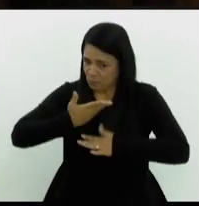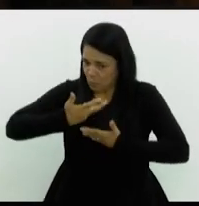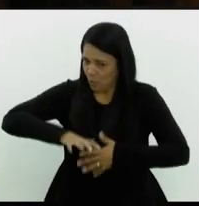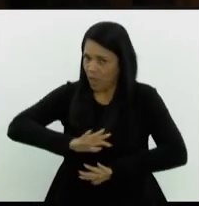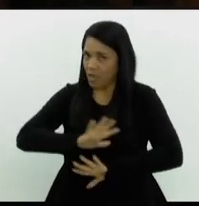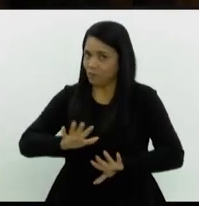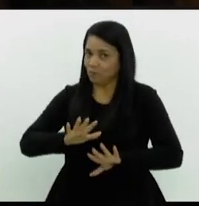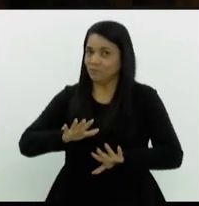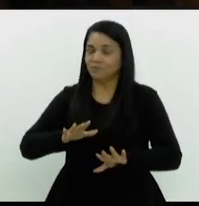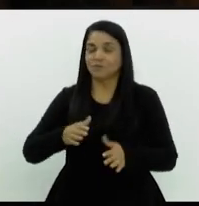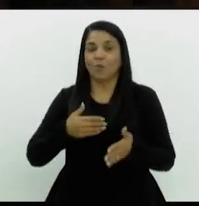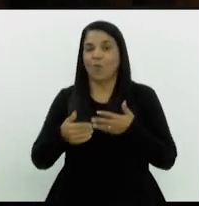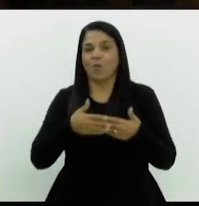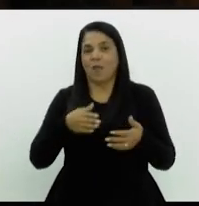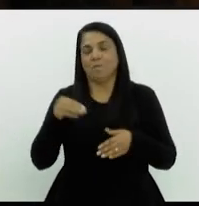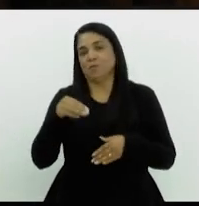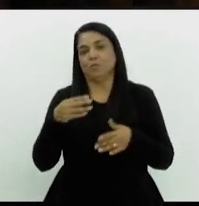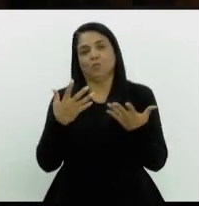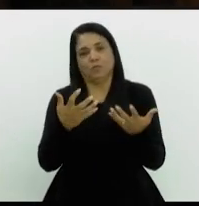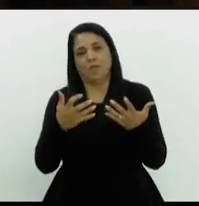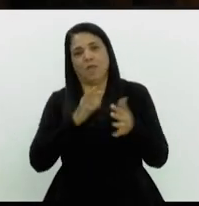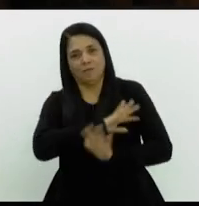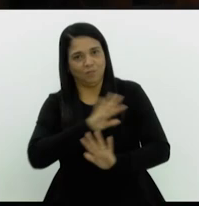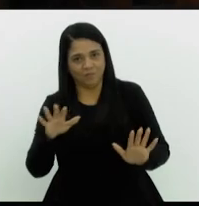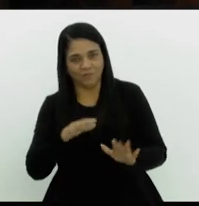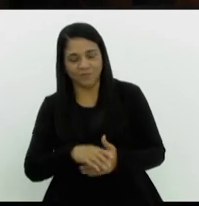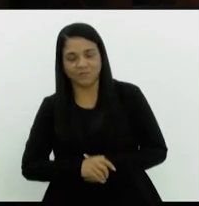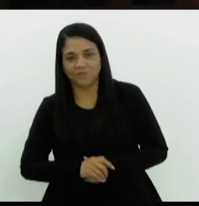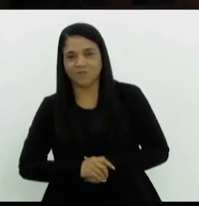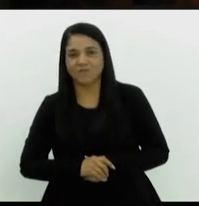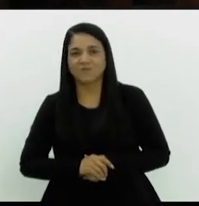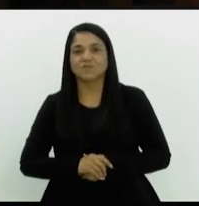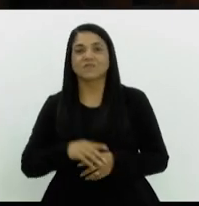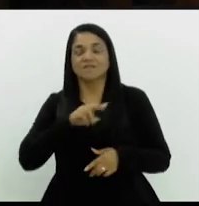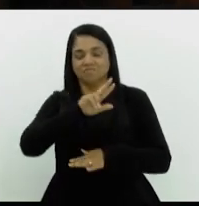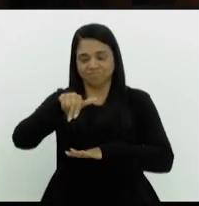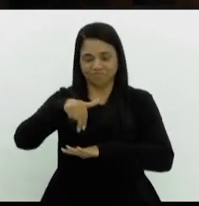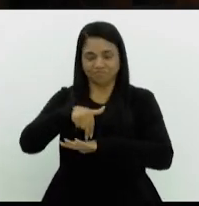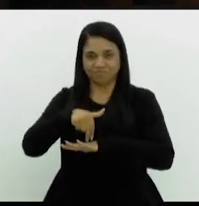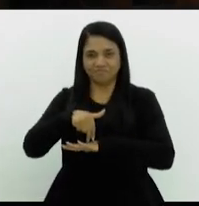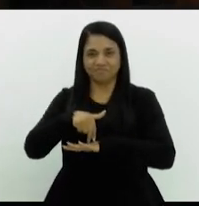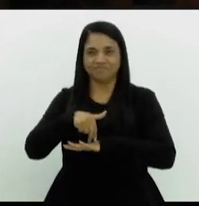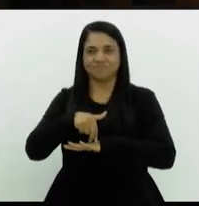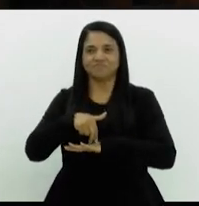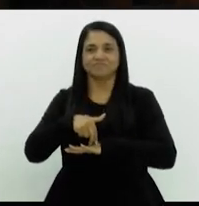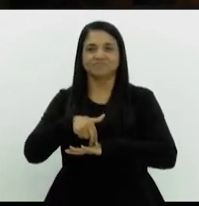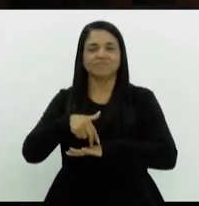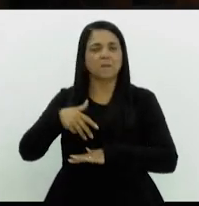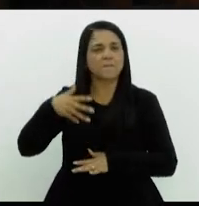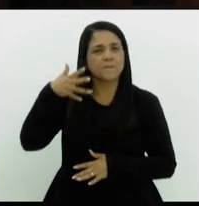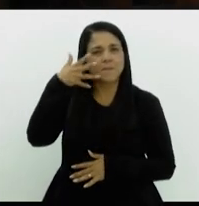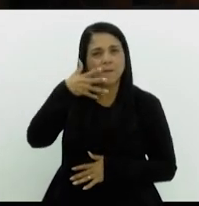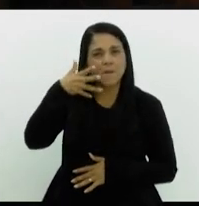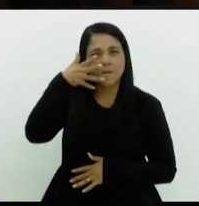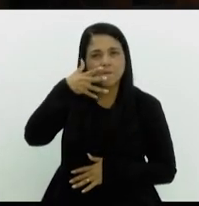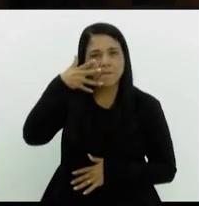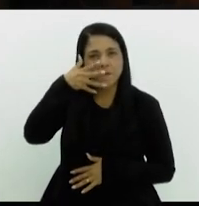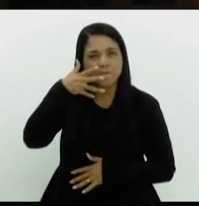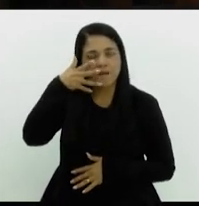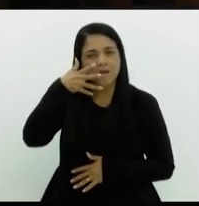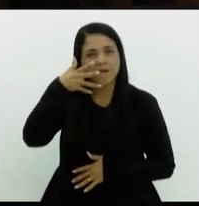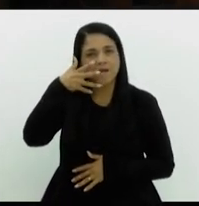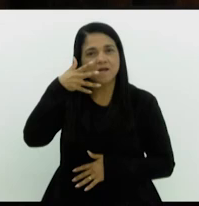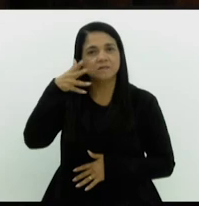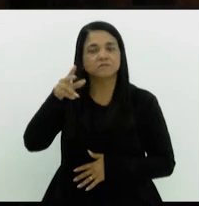Senhor presidente, eu venho a essa tribuna hoje para me manifestar sobre uma fala